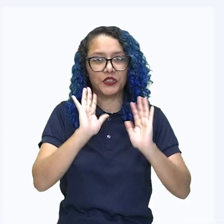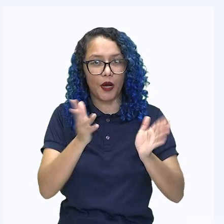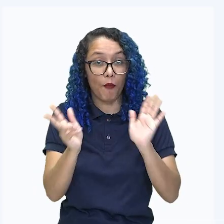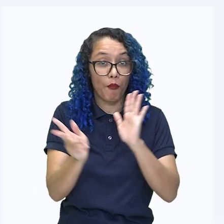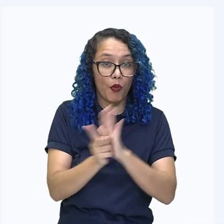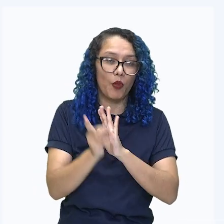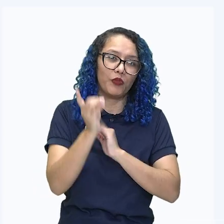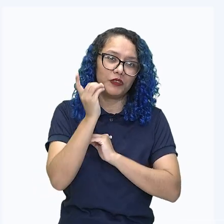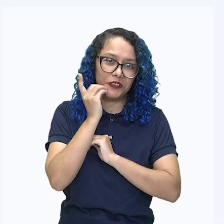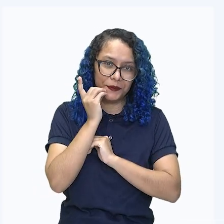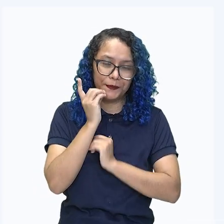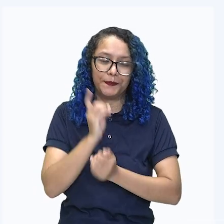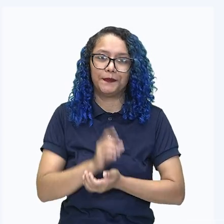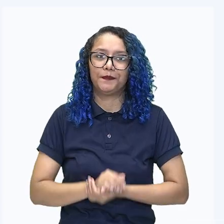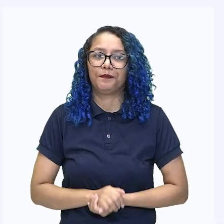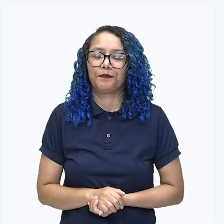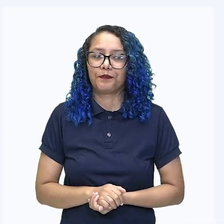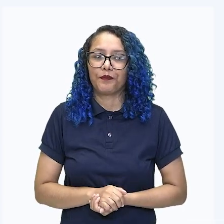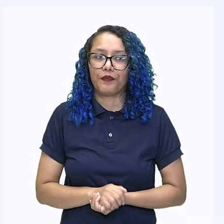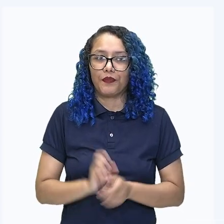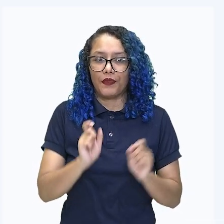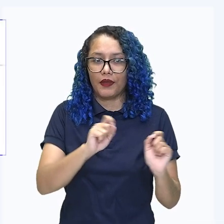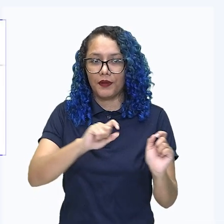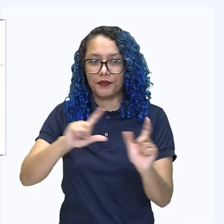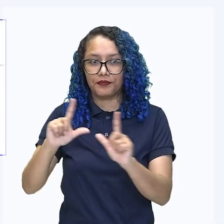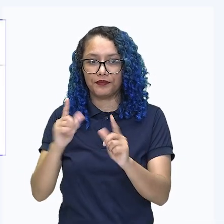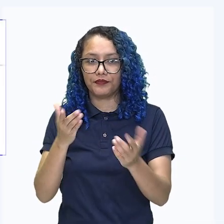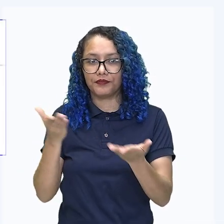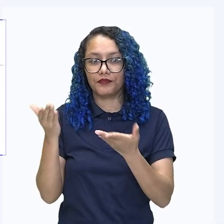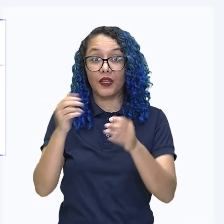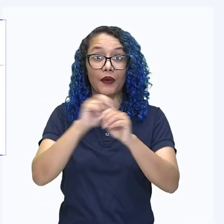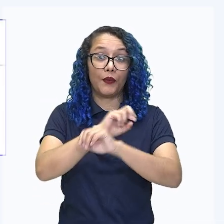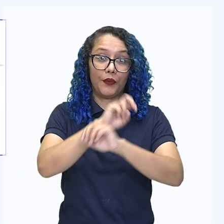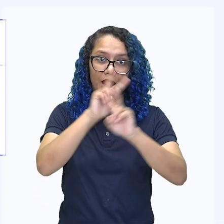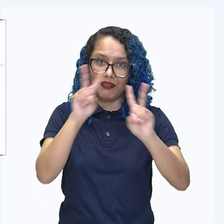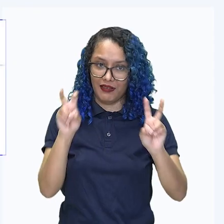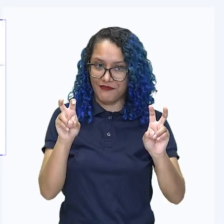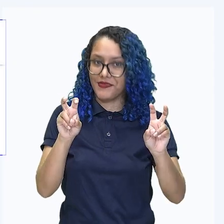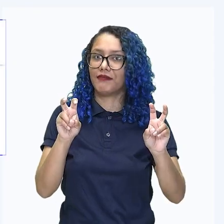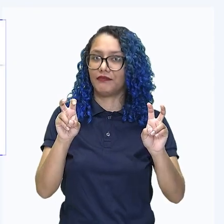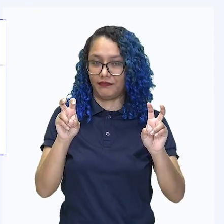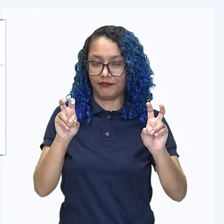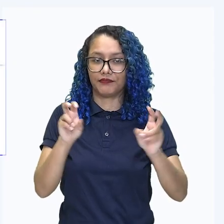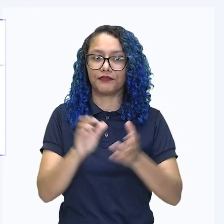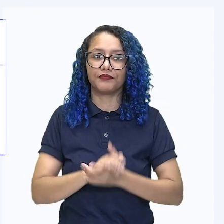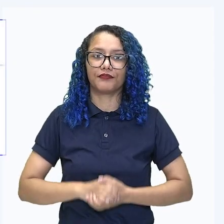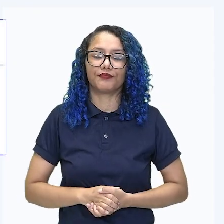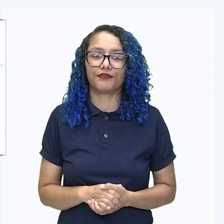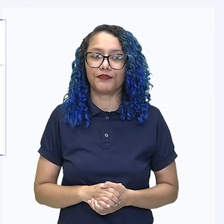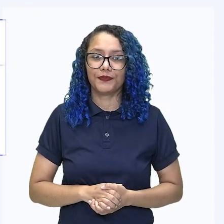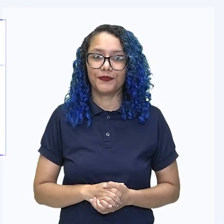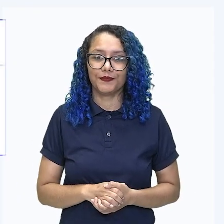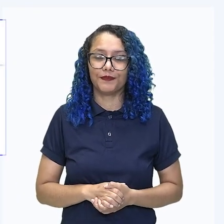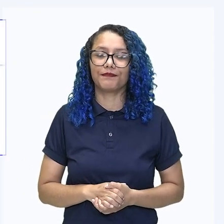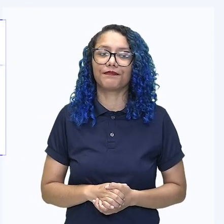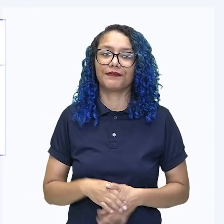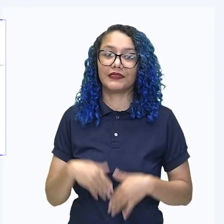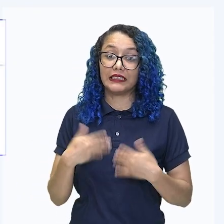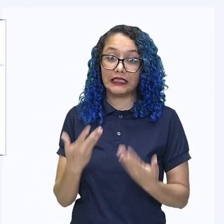desse dia. O próximo é o objeto de conhecimento. Não é isso, professor Socorro? Isso